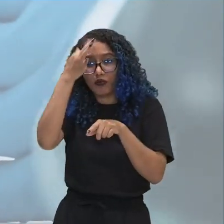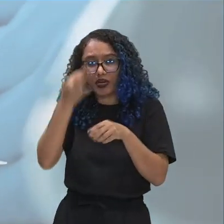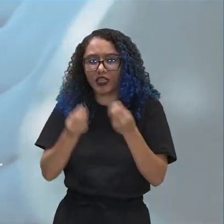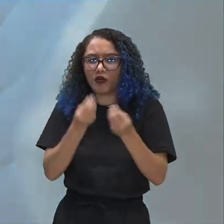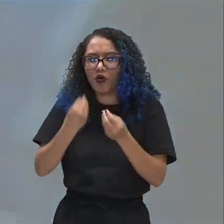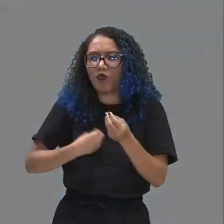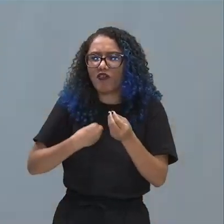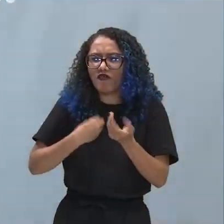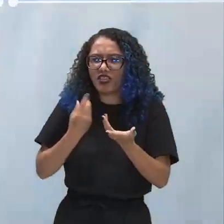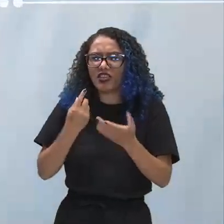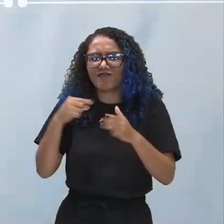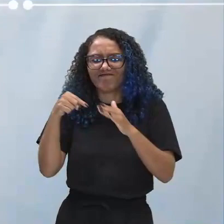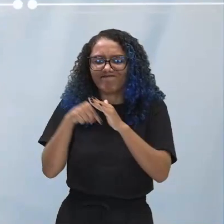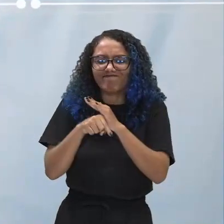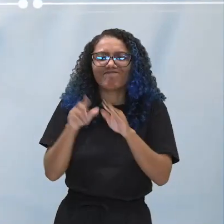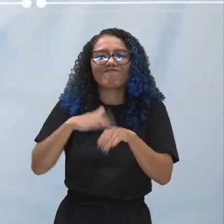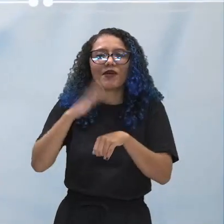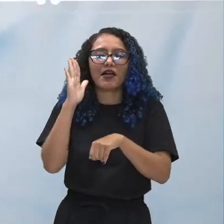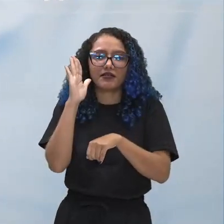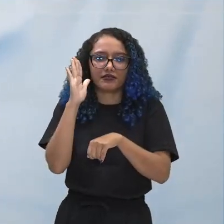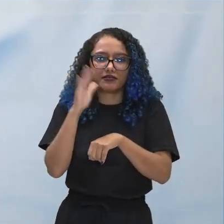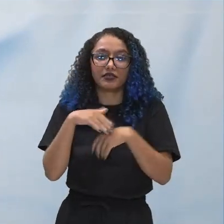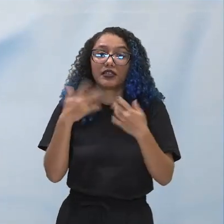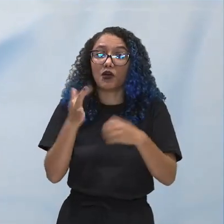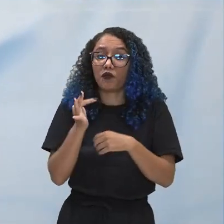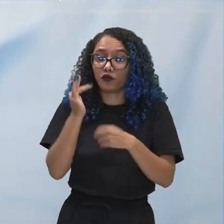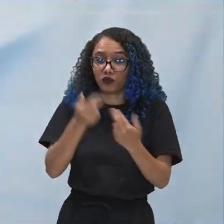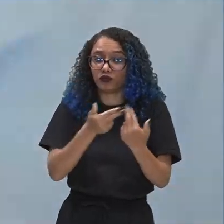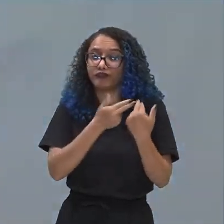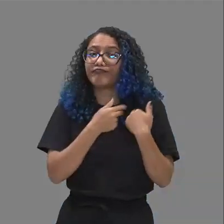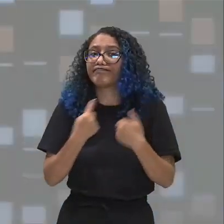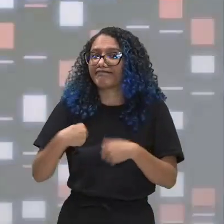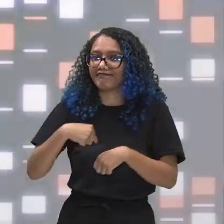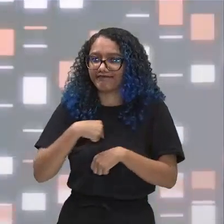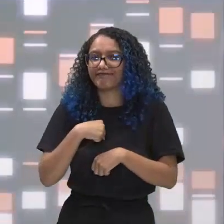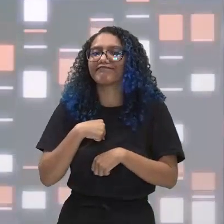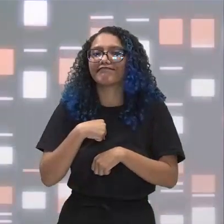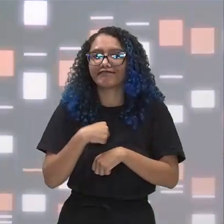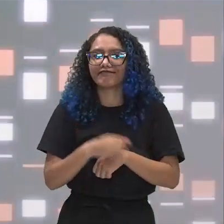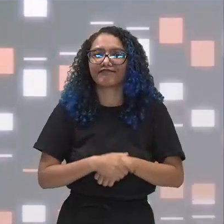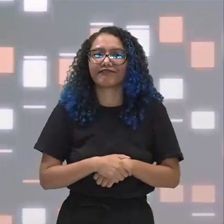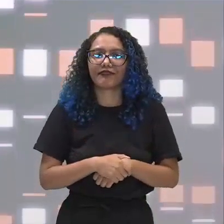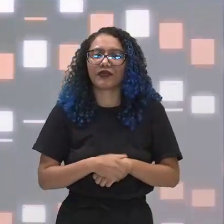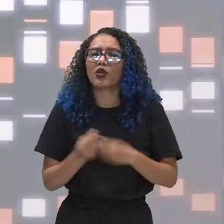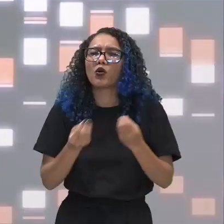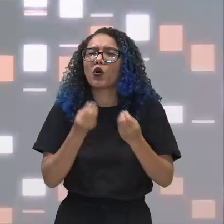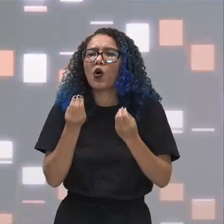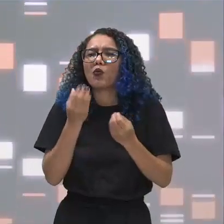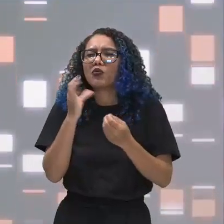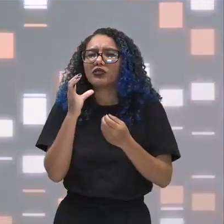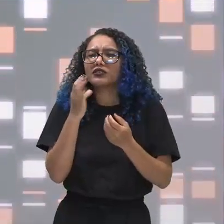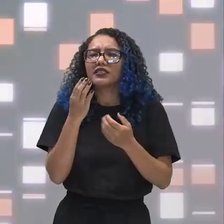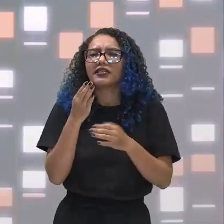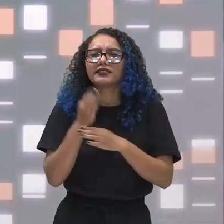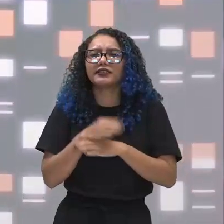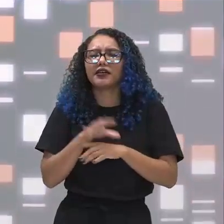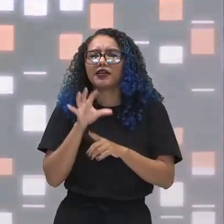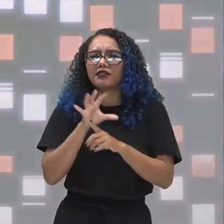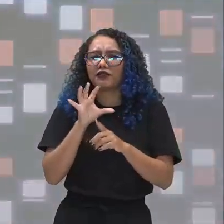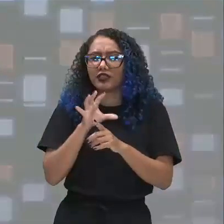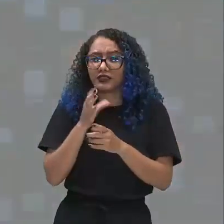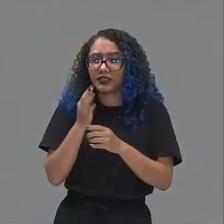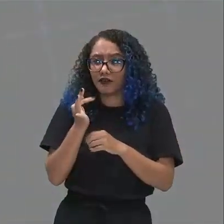mais fundamental. O futuro está nas nossas mãos. Até onde a ciência nos levará? A resposta